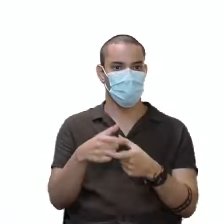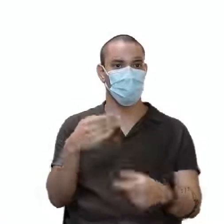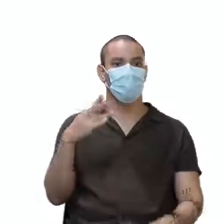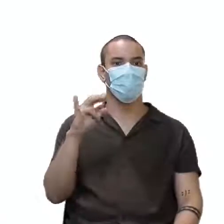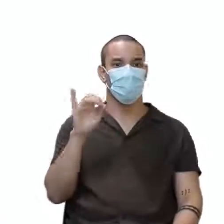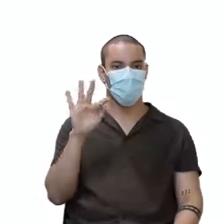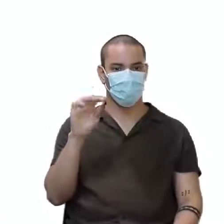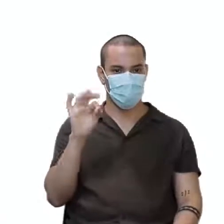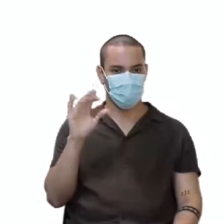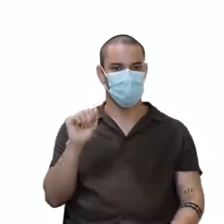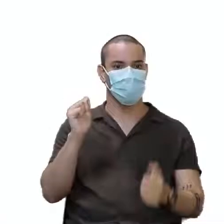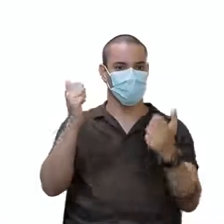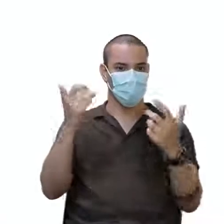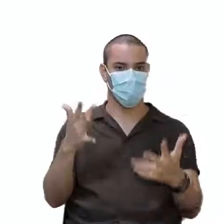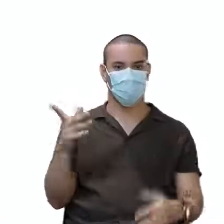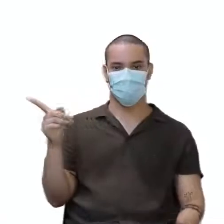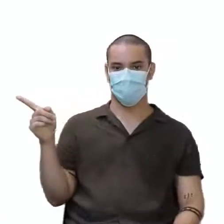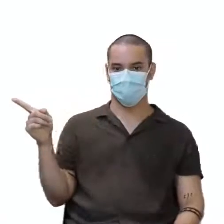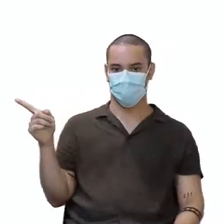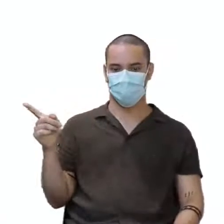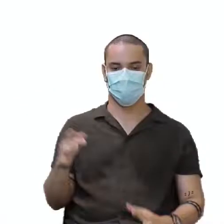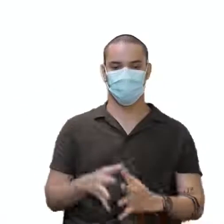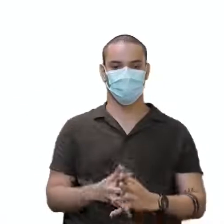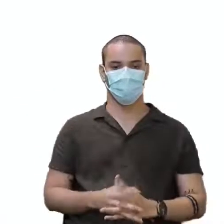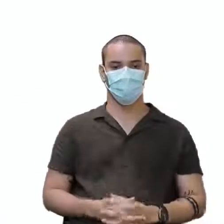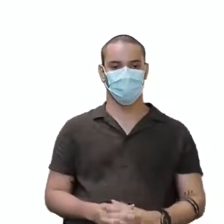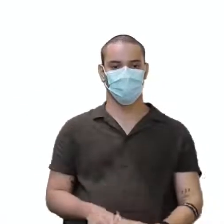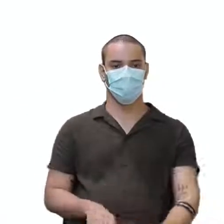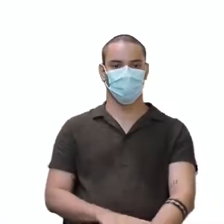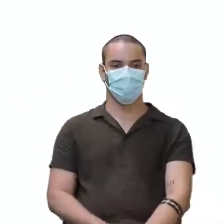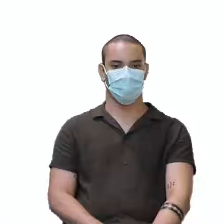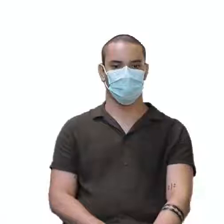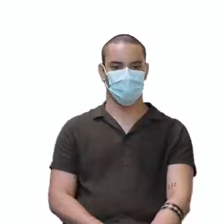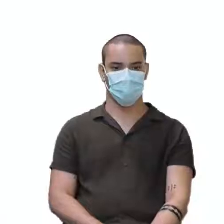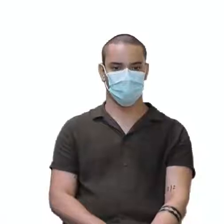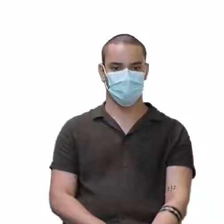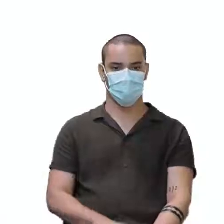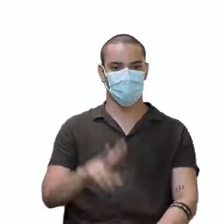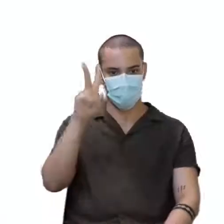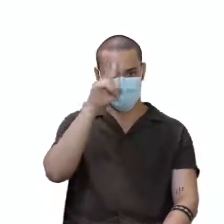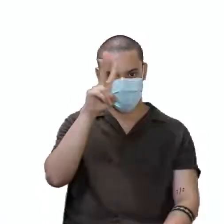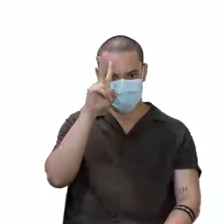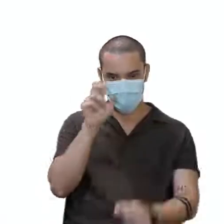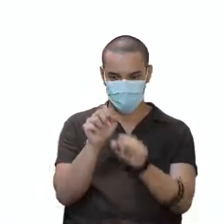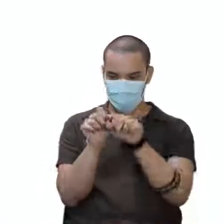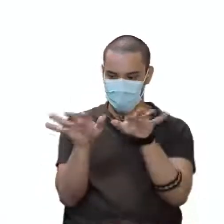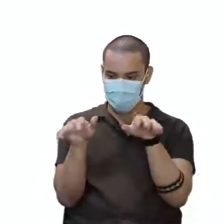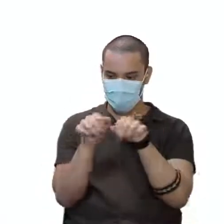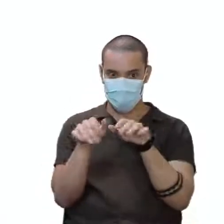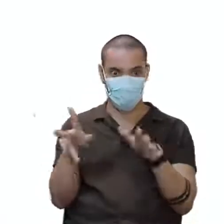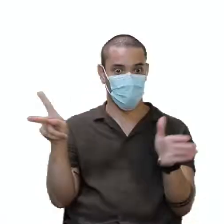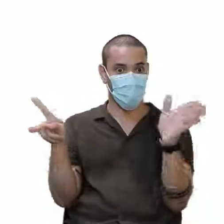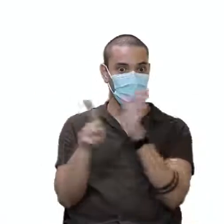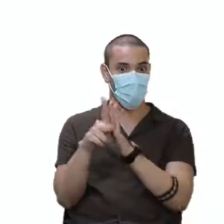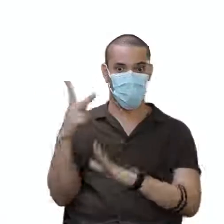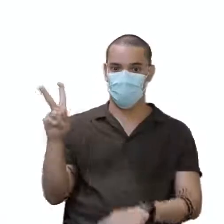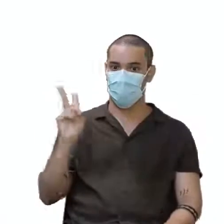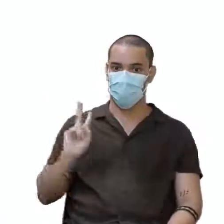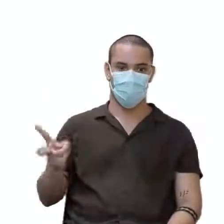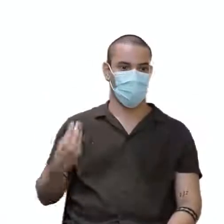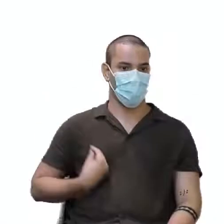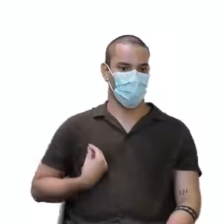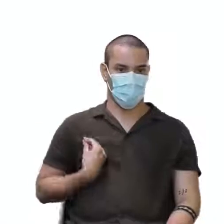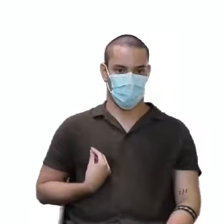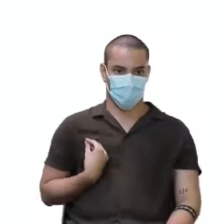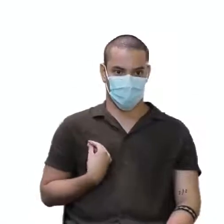briófitas, que a gente falou para vocês. E aí a gente lembra que as briófitas têm a parte, né, essa parte aqui que é permanente, e essa